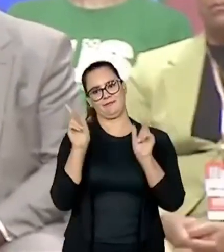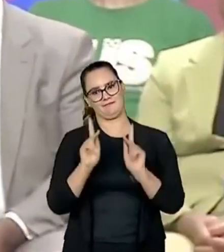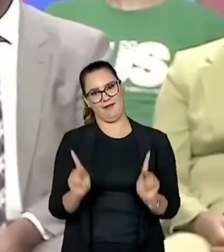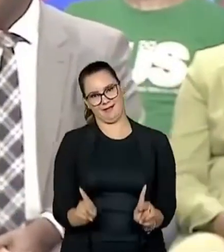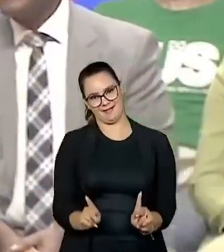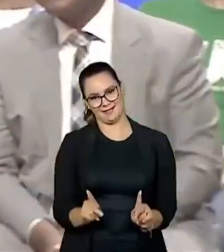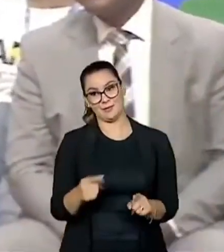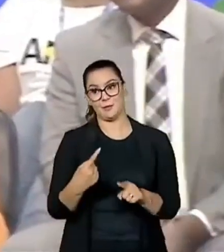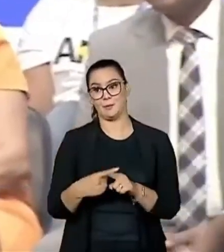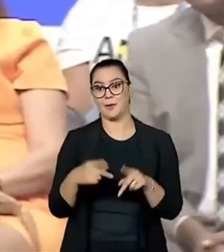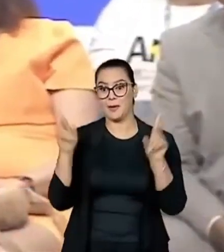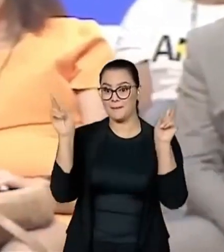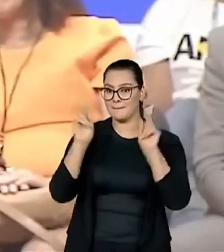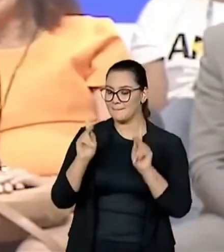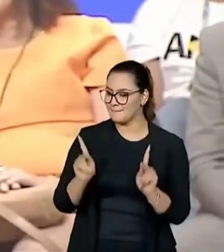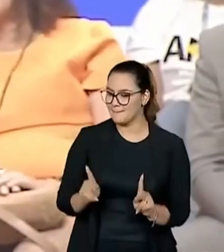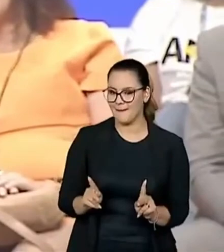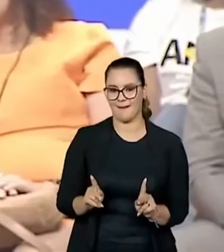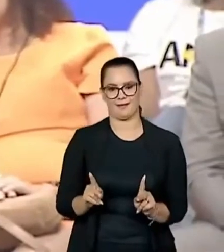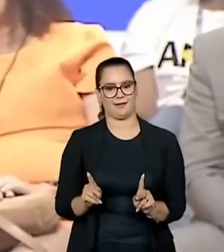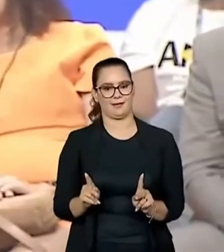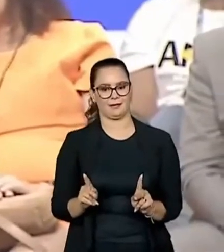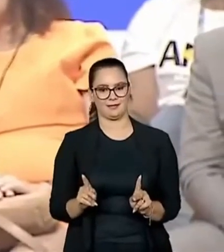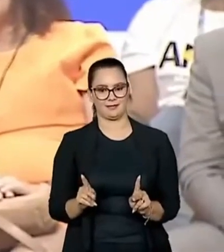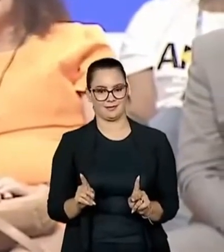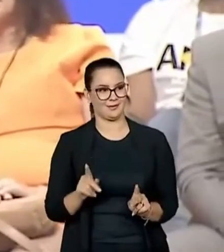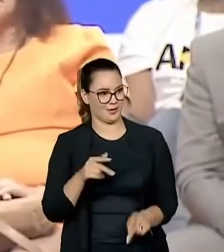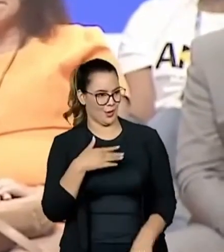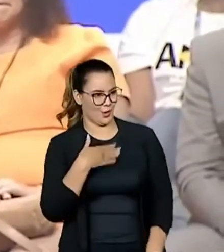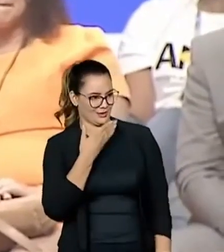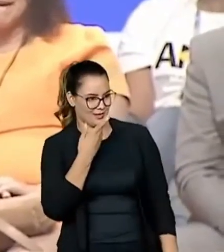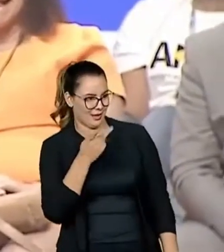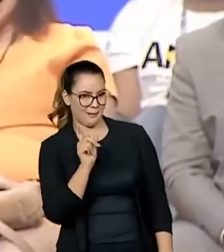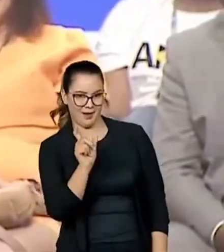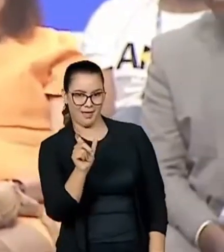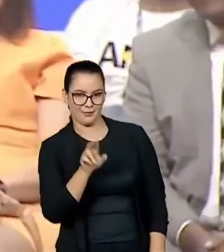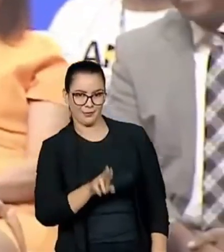paz é condição sine qua non. Gostaram do sine qua non?